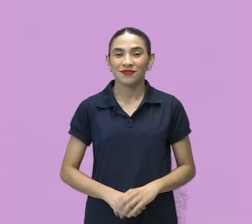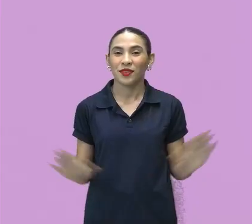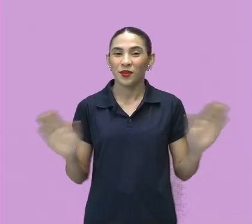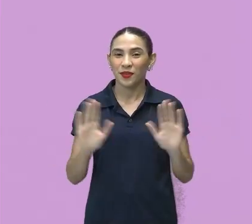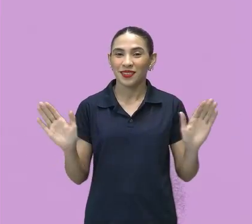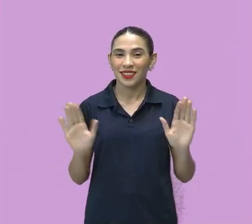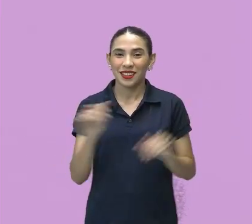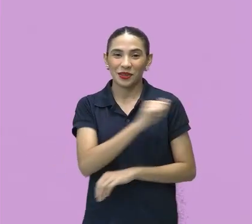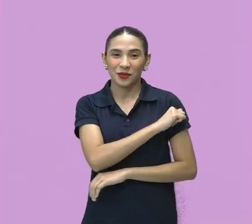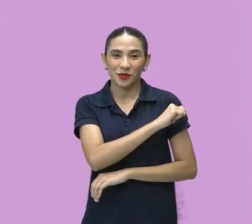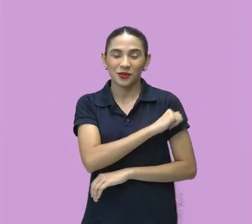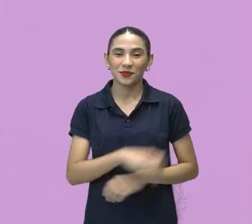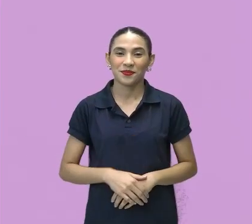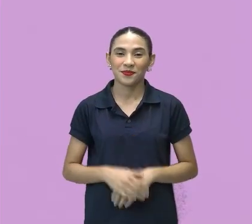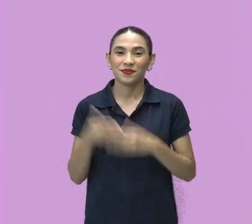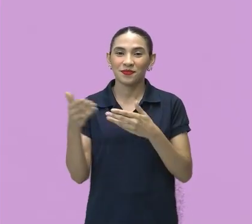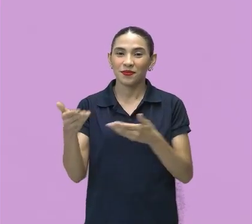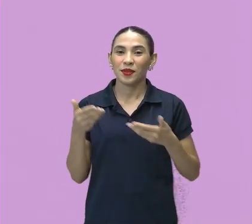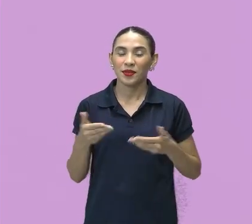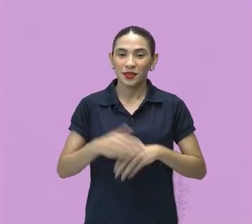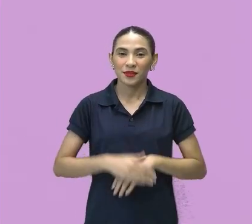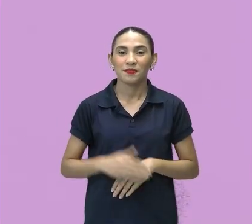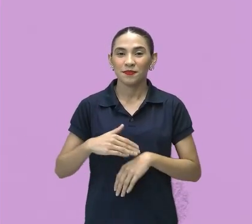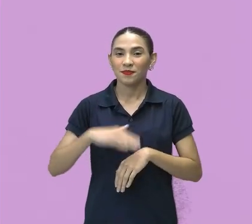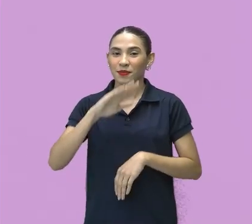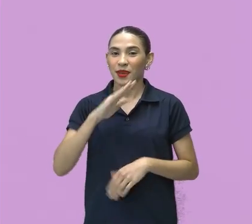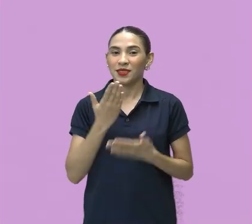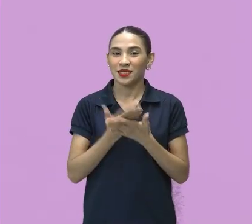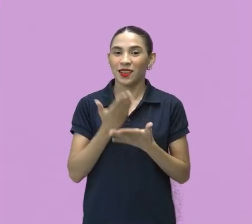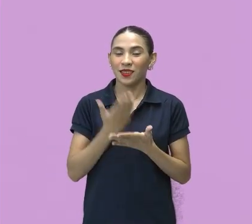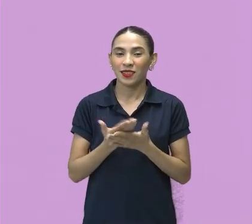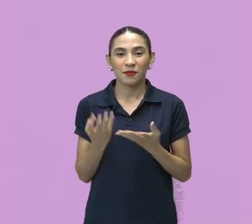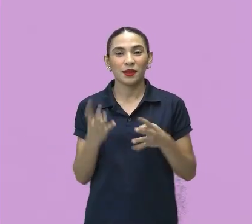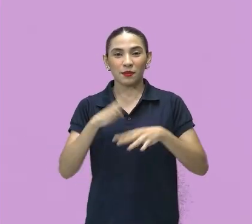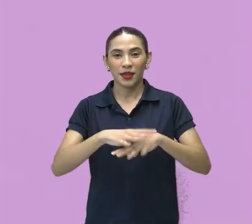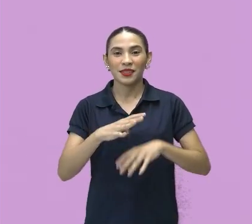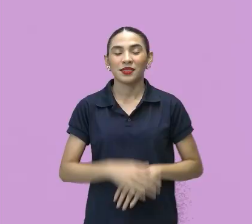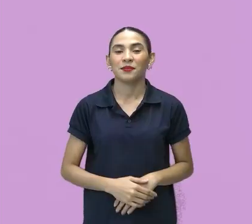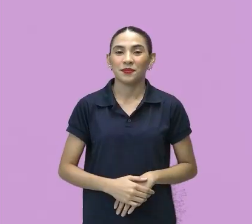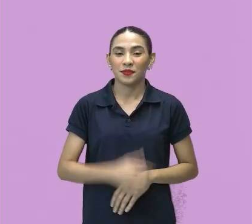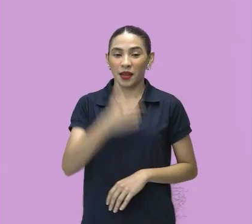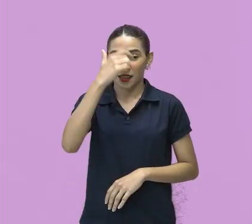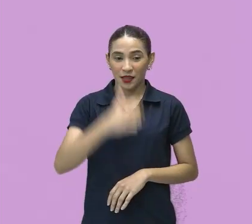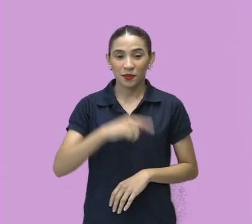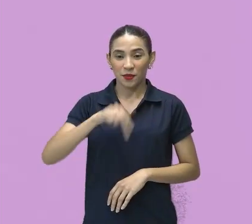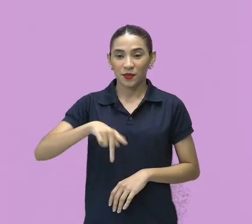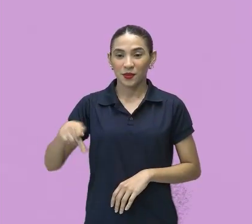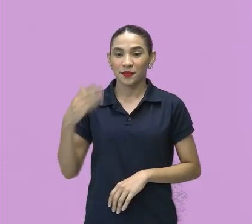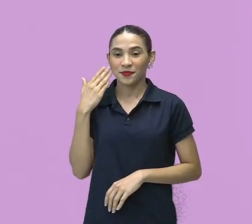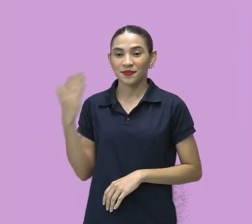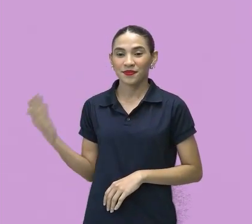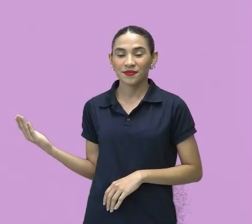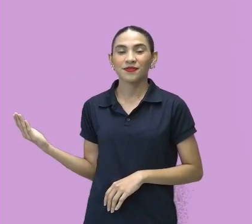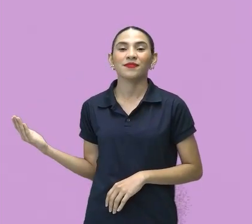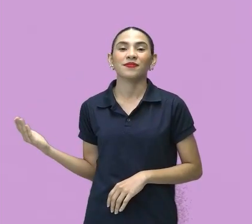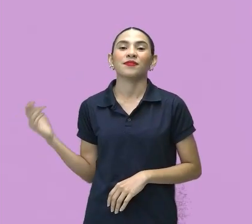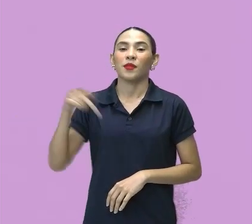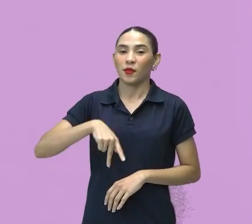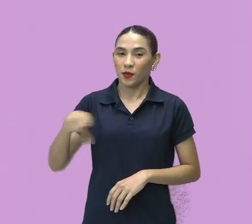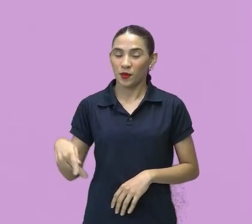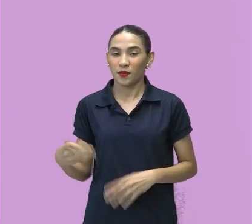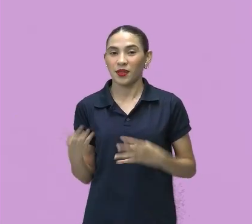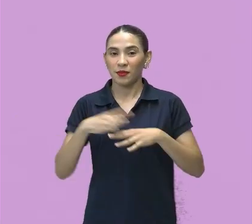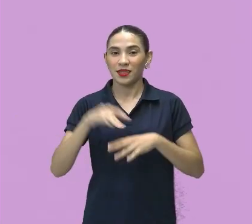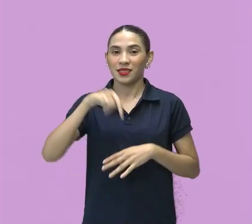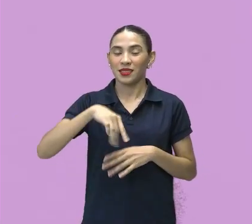Olá, pessoal! Sejam bem-vindos a mais um dia de aula de matemática. Sou o professor Tiago Costa, professor de